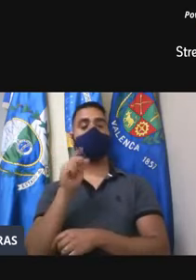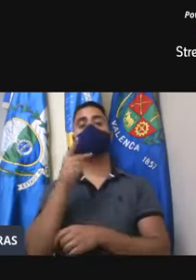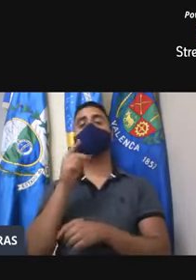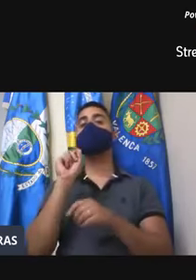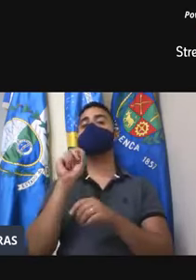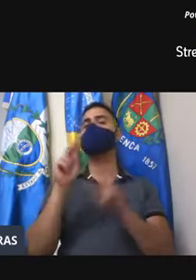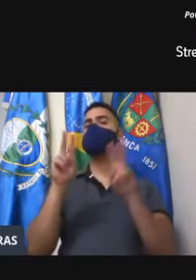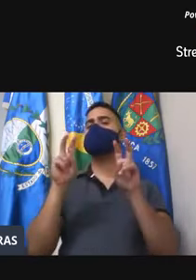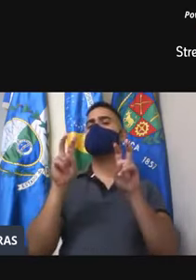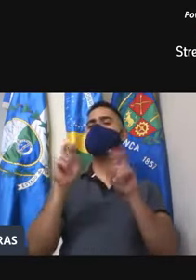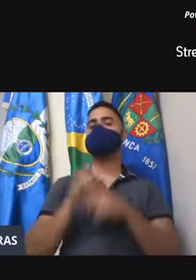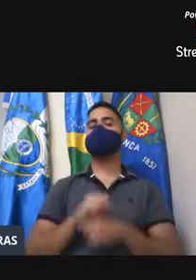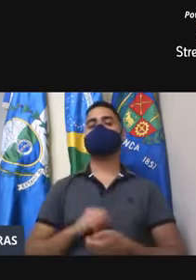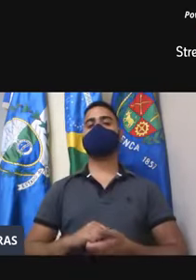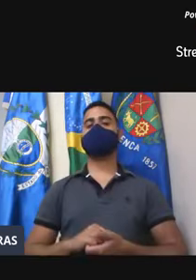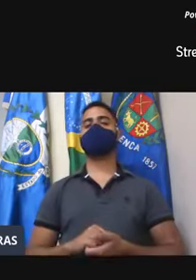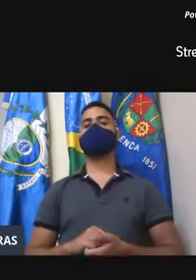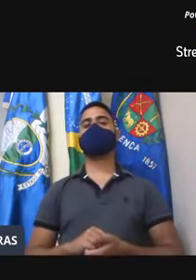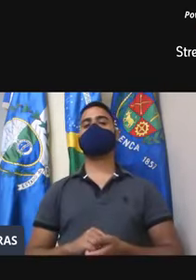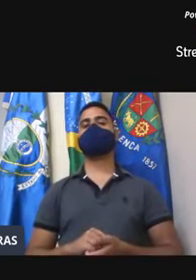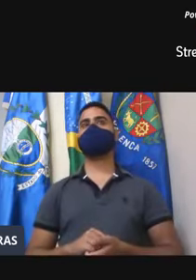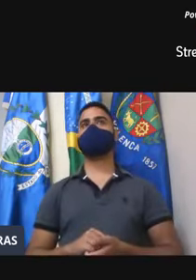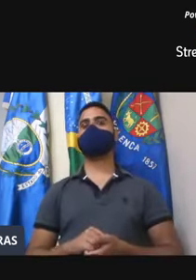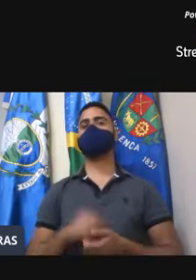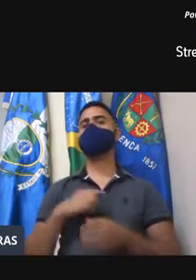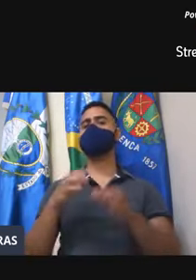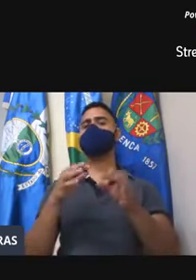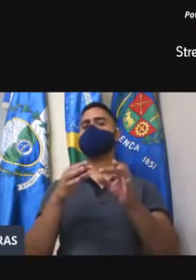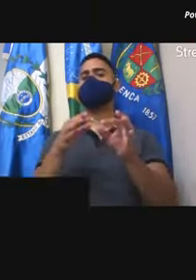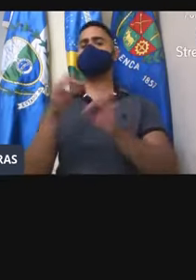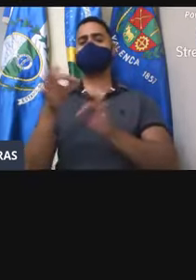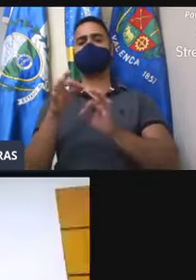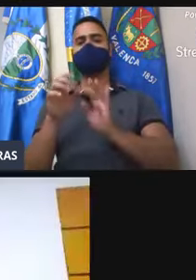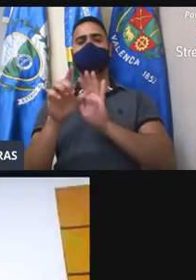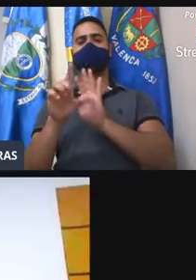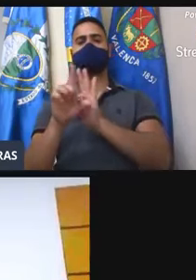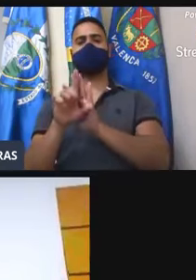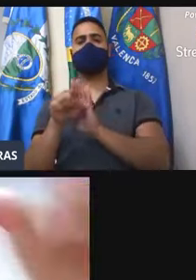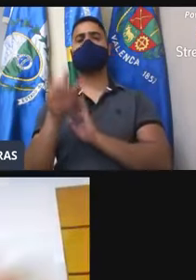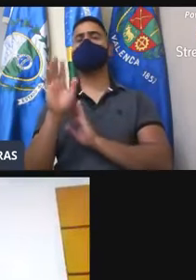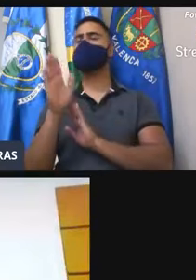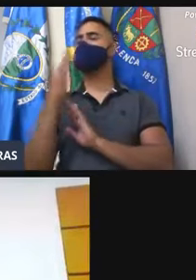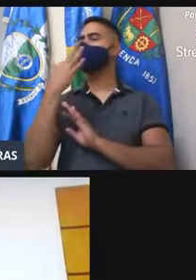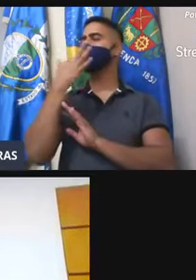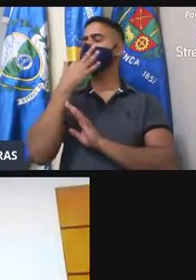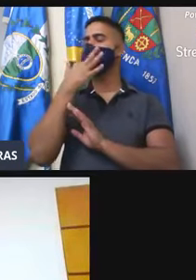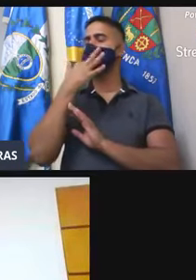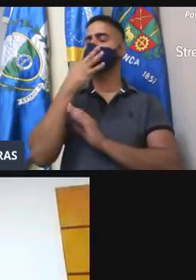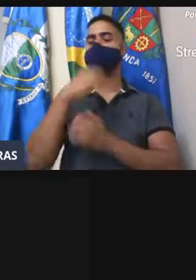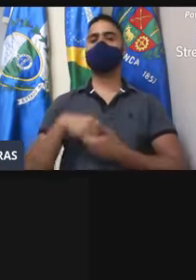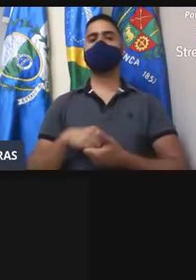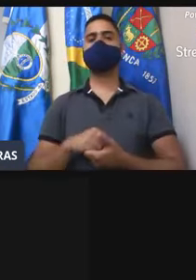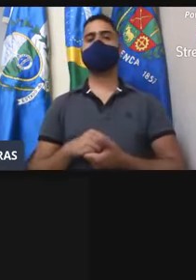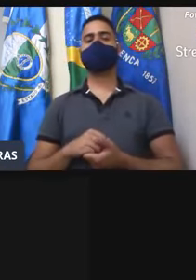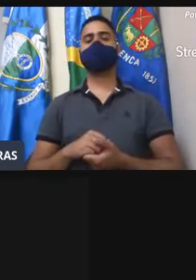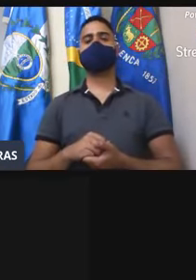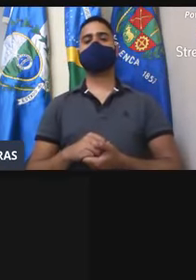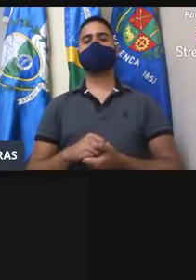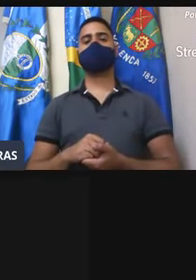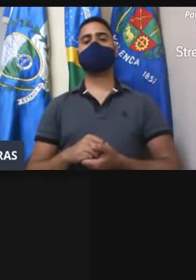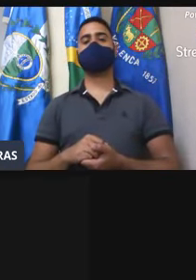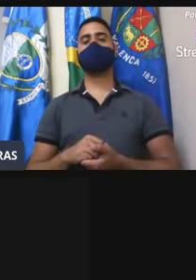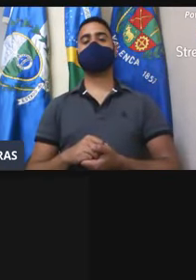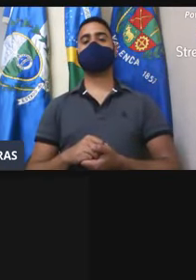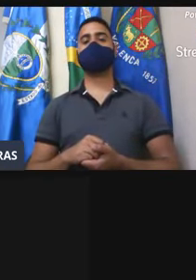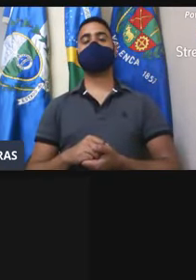dos benefícios eventuais previstos no projeto de lei que os senhores já têm conhecimento. Esses